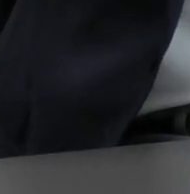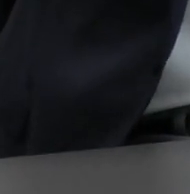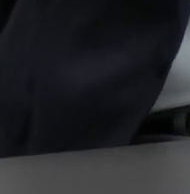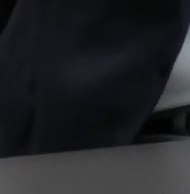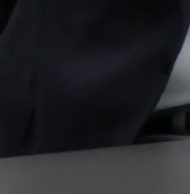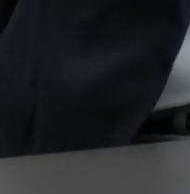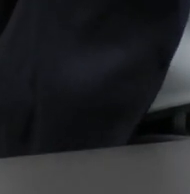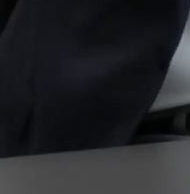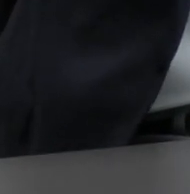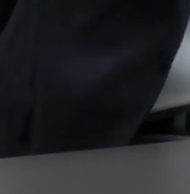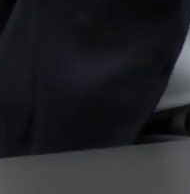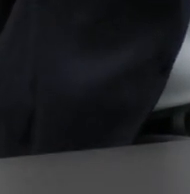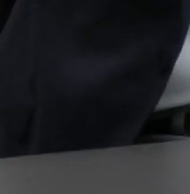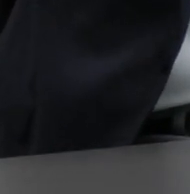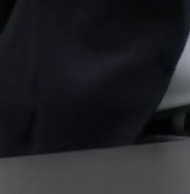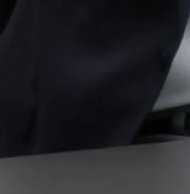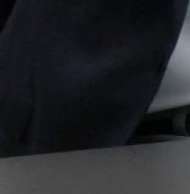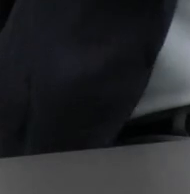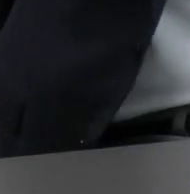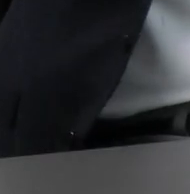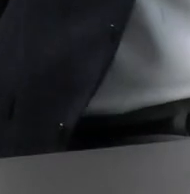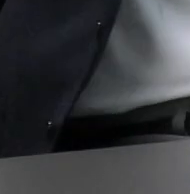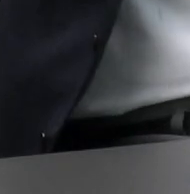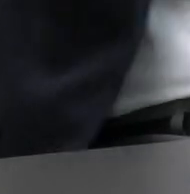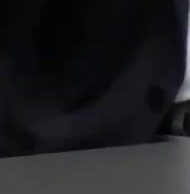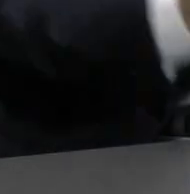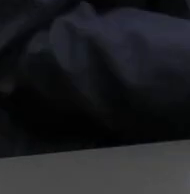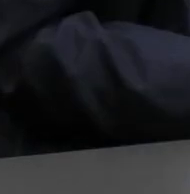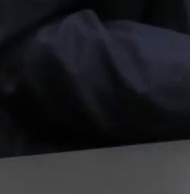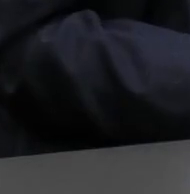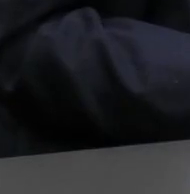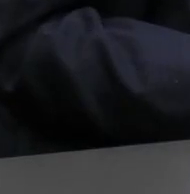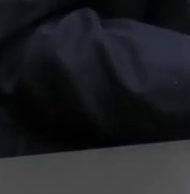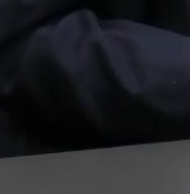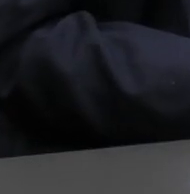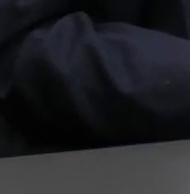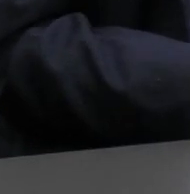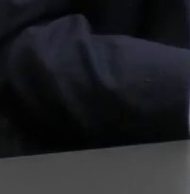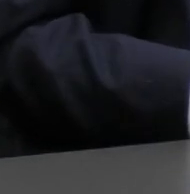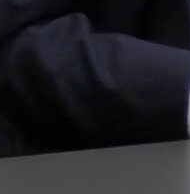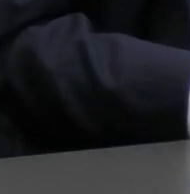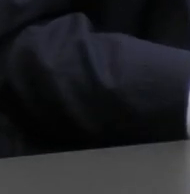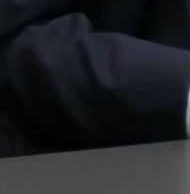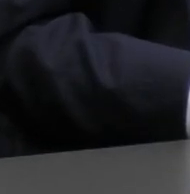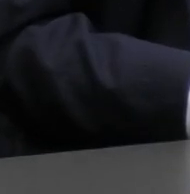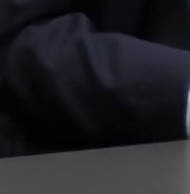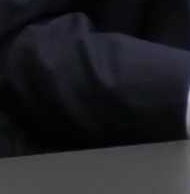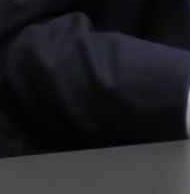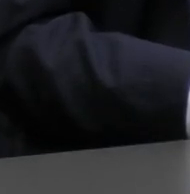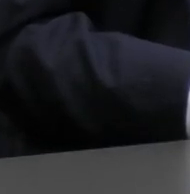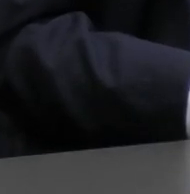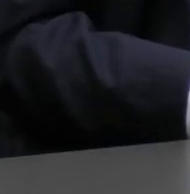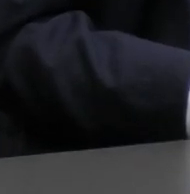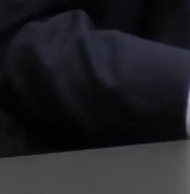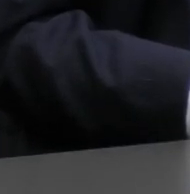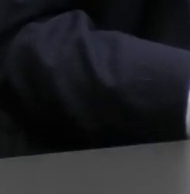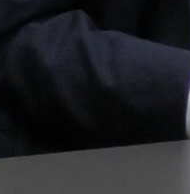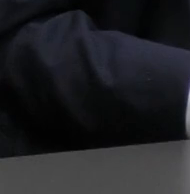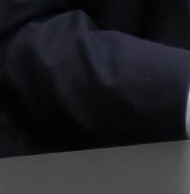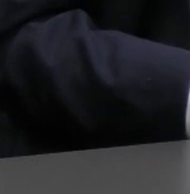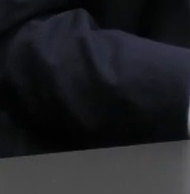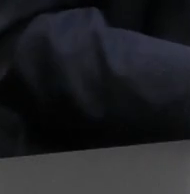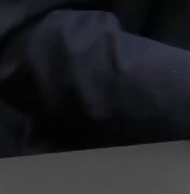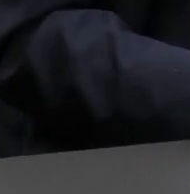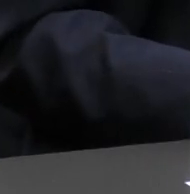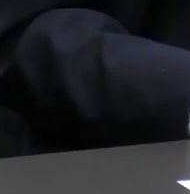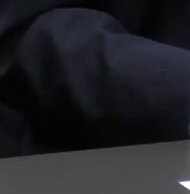etc., algum nível de compreensão que o senhor possa dar a gente do cumprimento das normas brasileiras e da efetividade